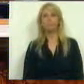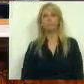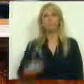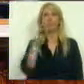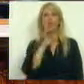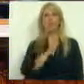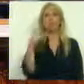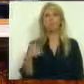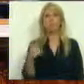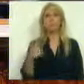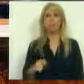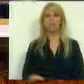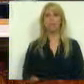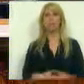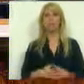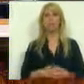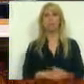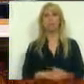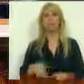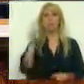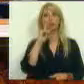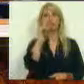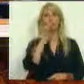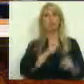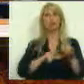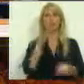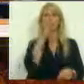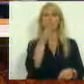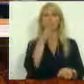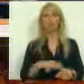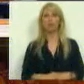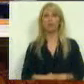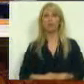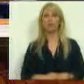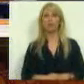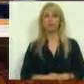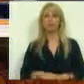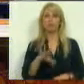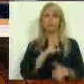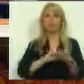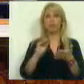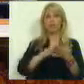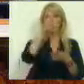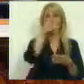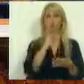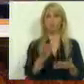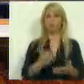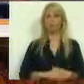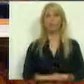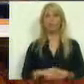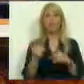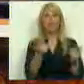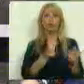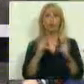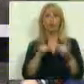Senhora Presidente, Senhoras e Senhores Deputados, Senhores Secretários de Estado, discutimos